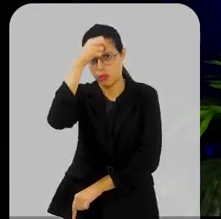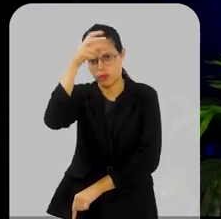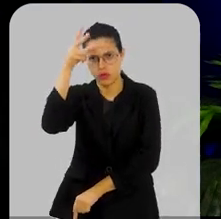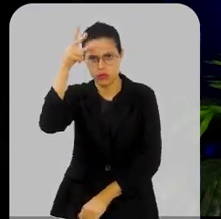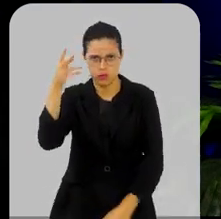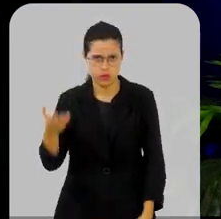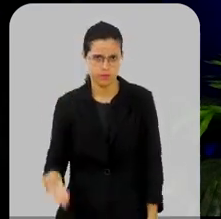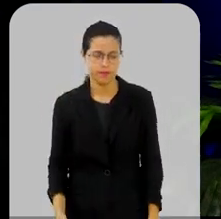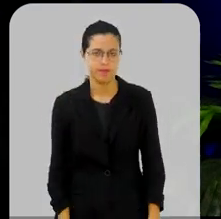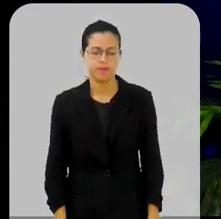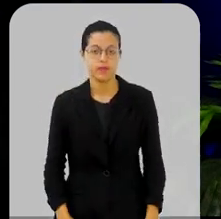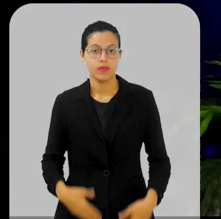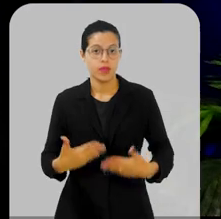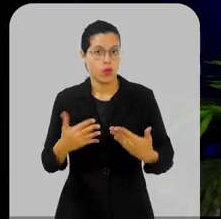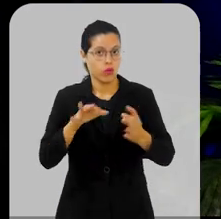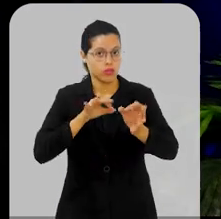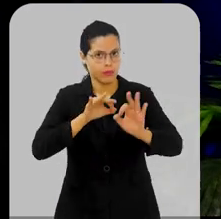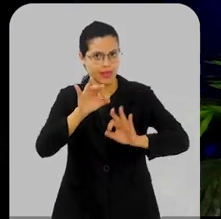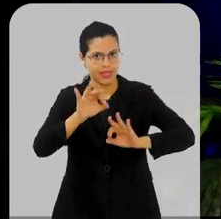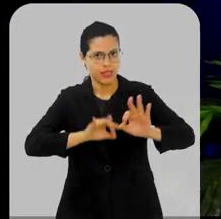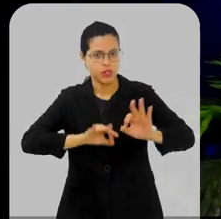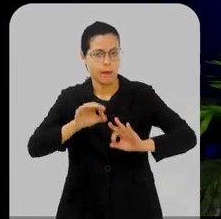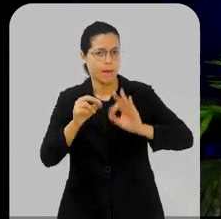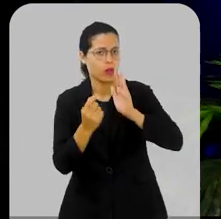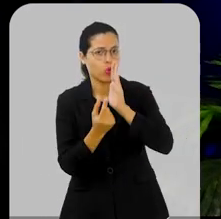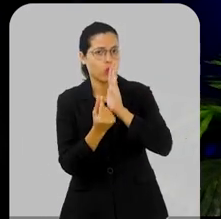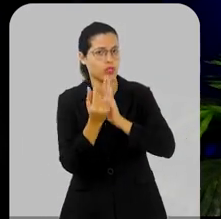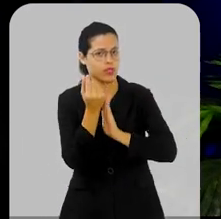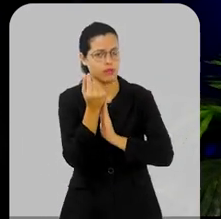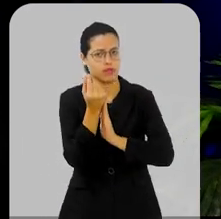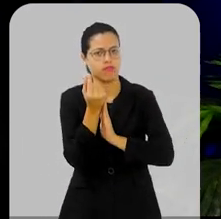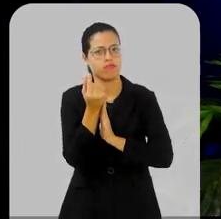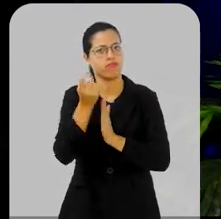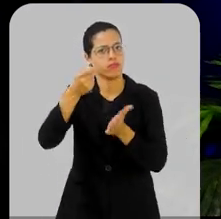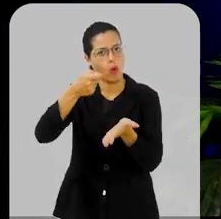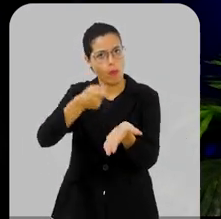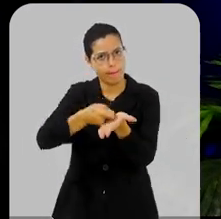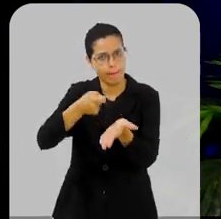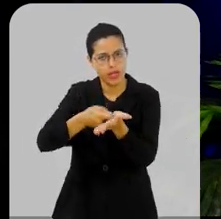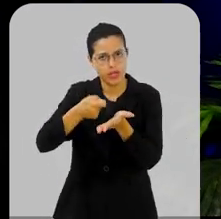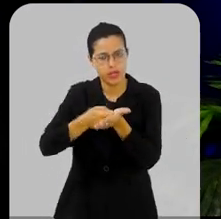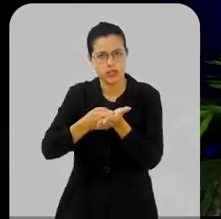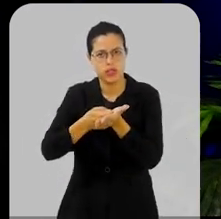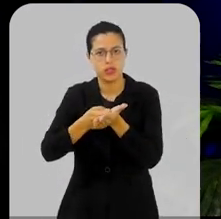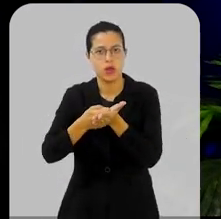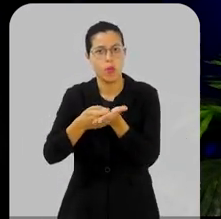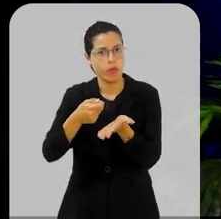prefeituras. Então, esse planejamento orçamentário é uma